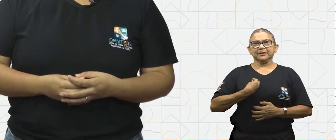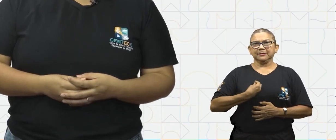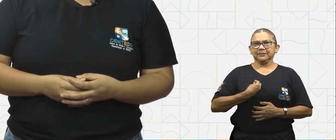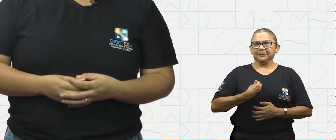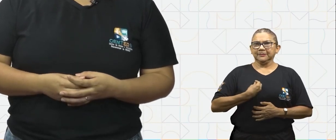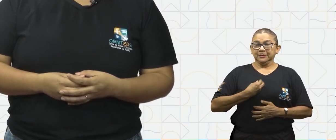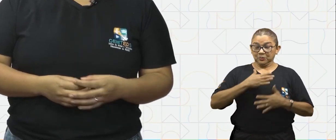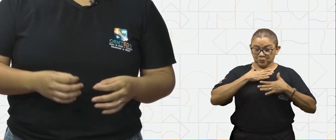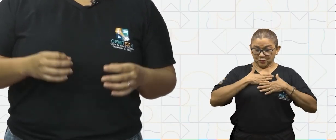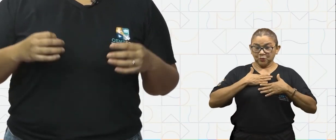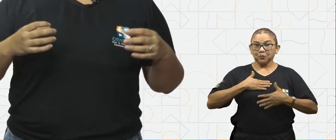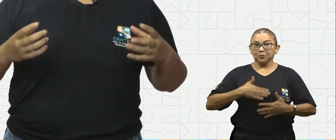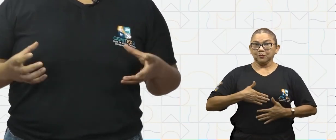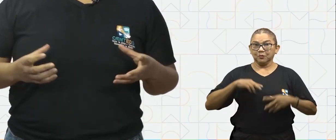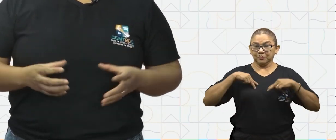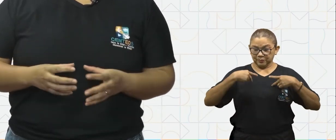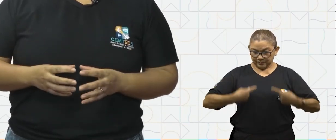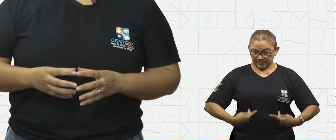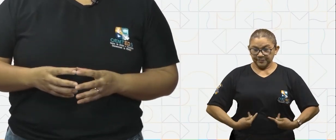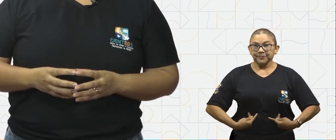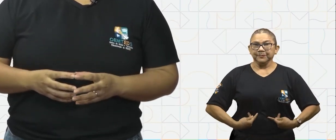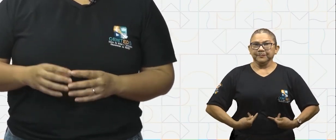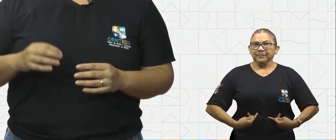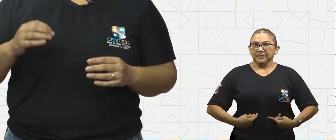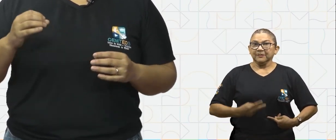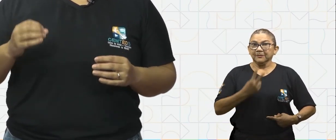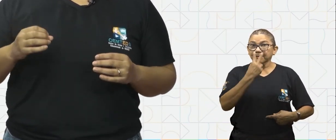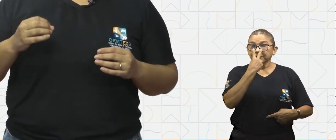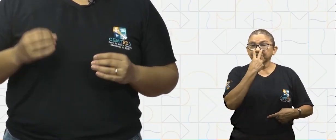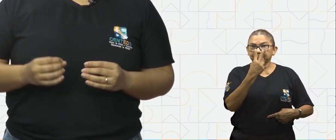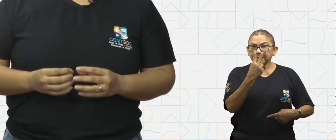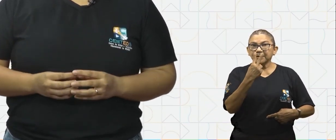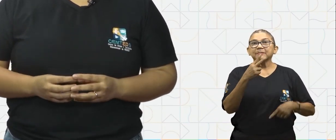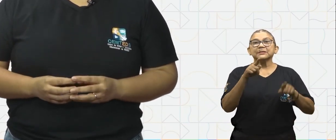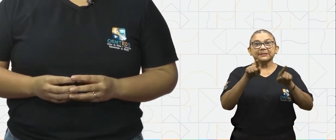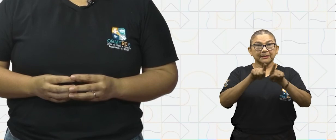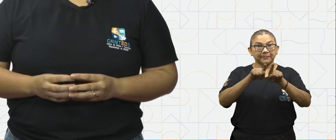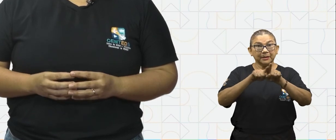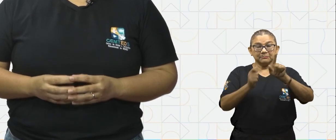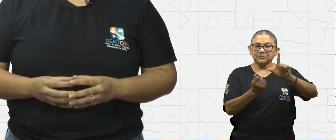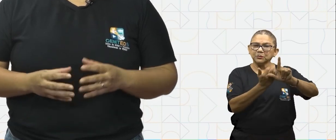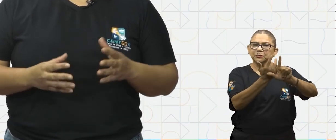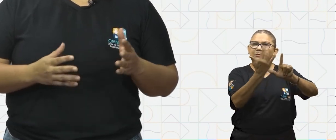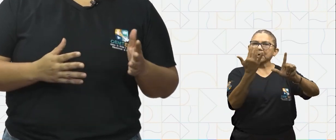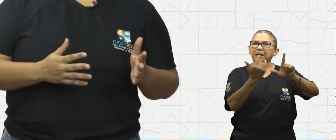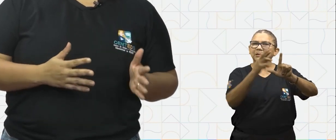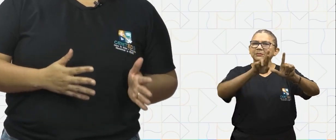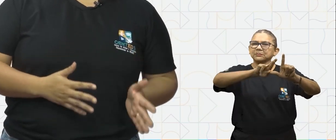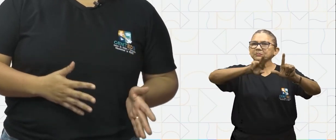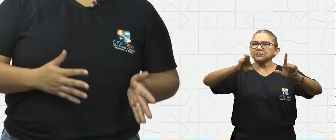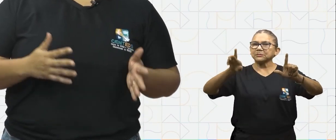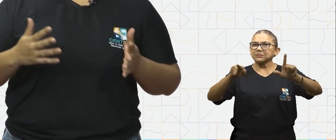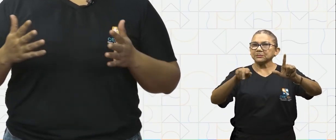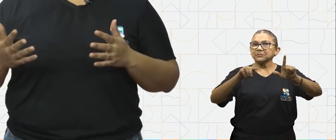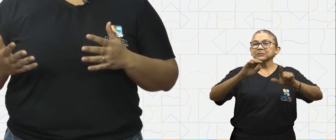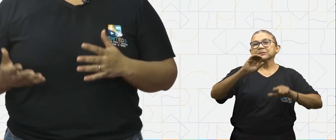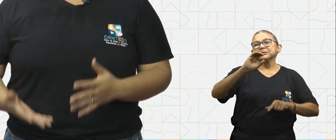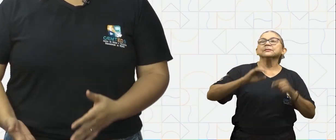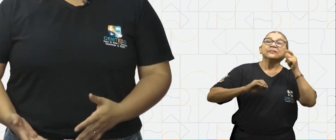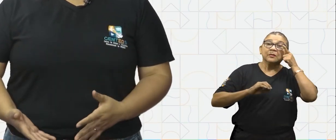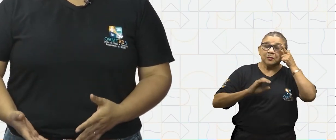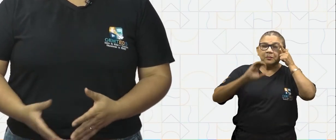energia do corpo humano. Vimos que os gases que fazem parte da respiração são o gás oxigênio e